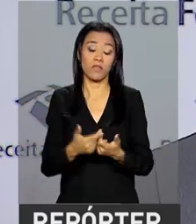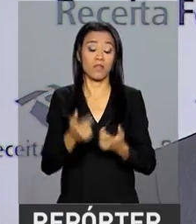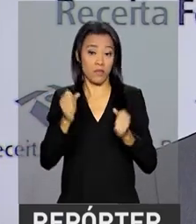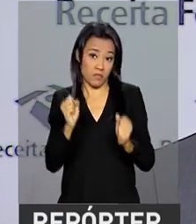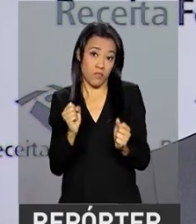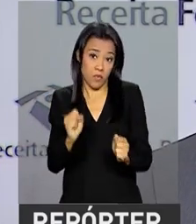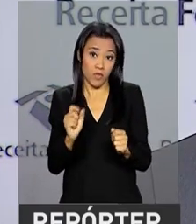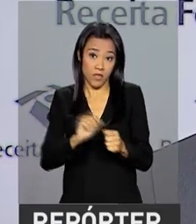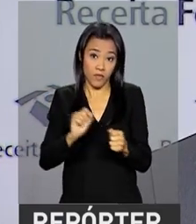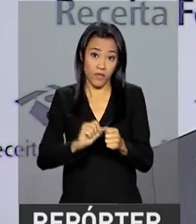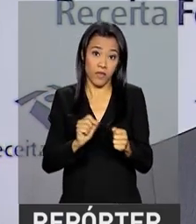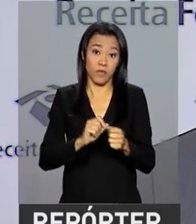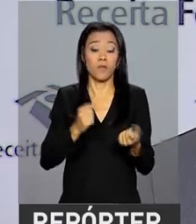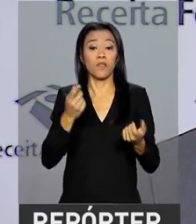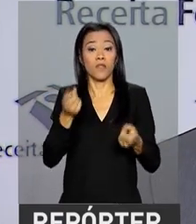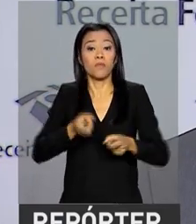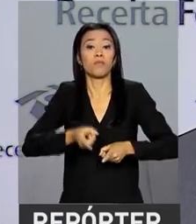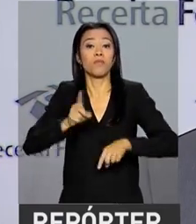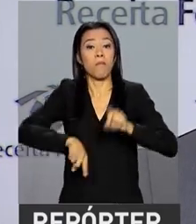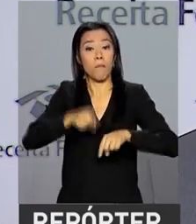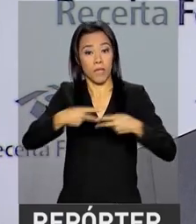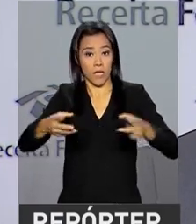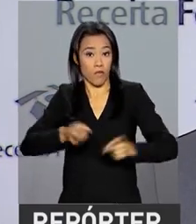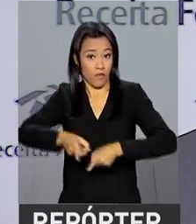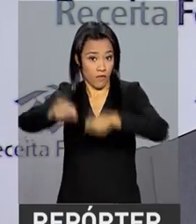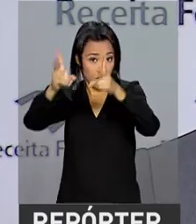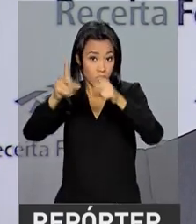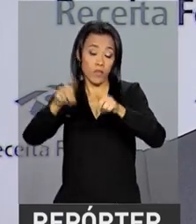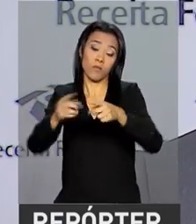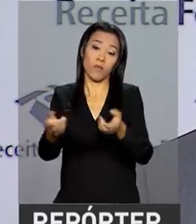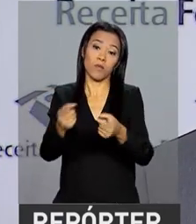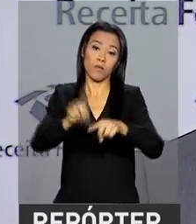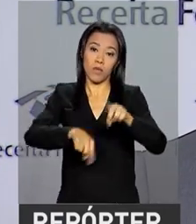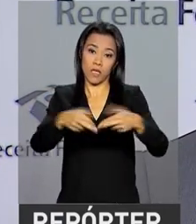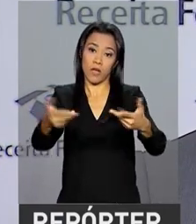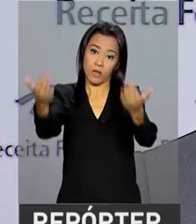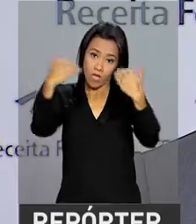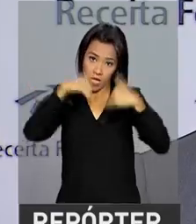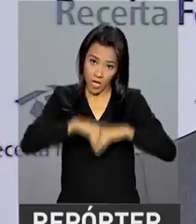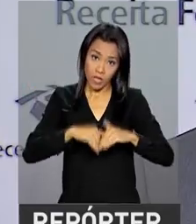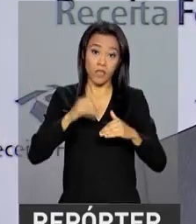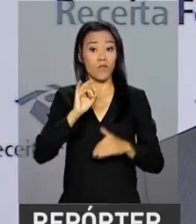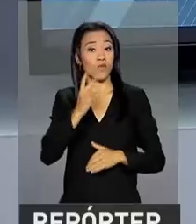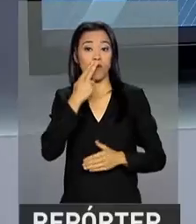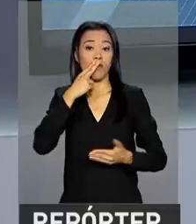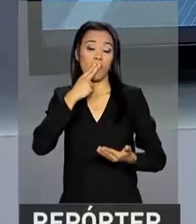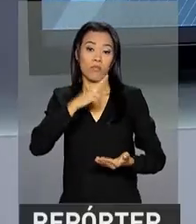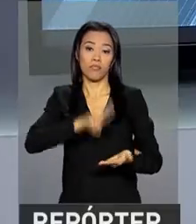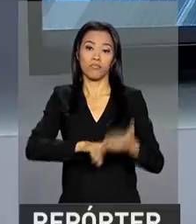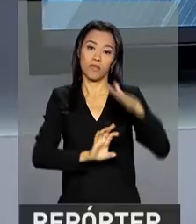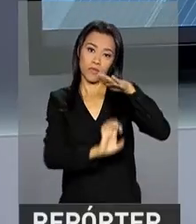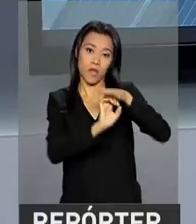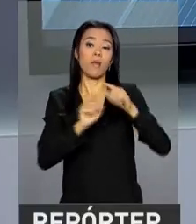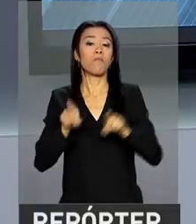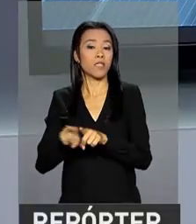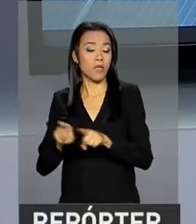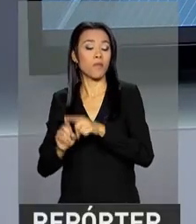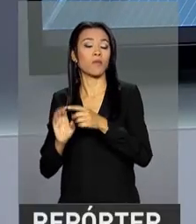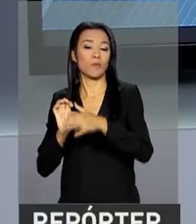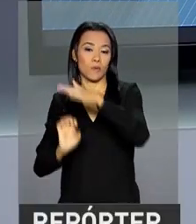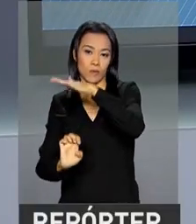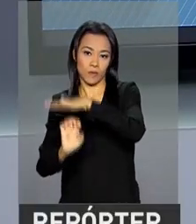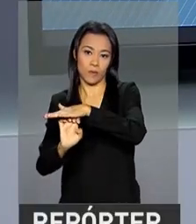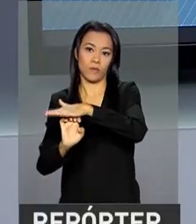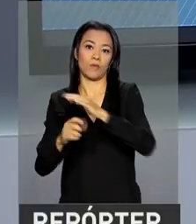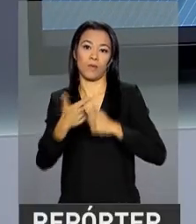quanto na exportação é pelos correios e pelas empresas de remessa expressa bem nós ficamos por